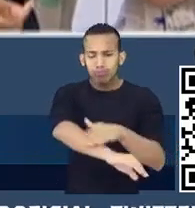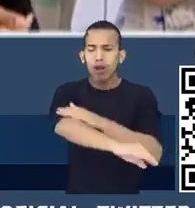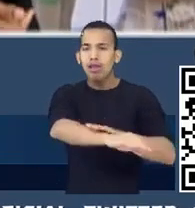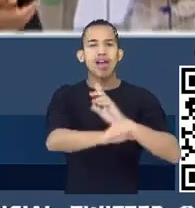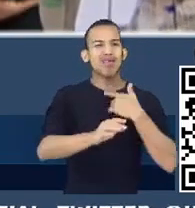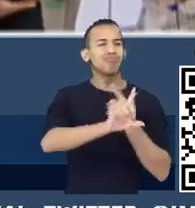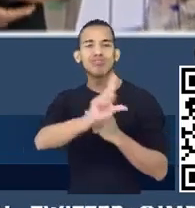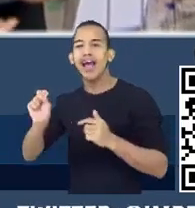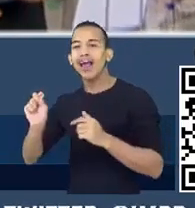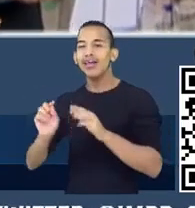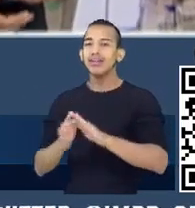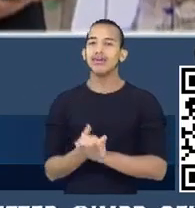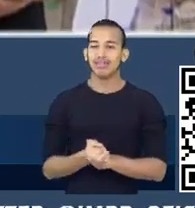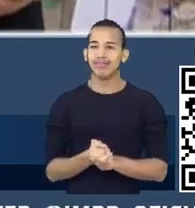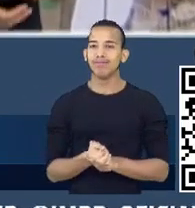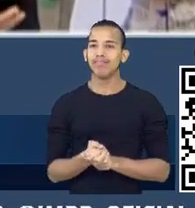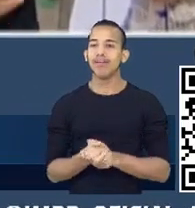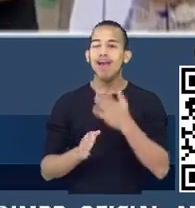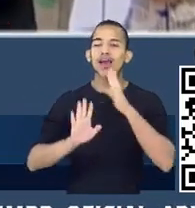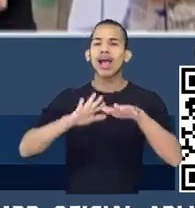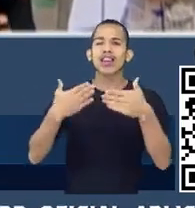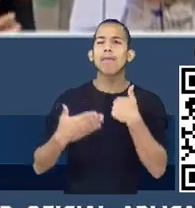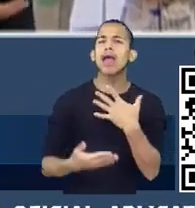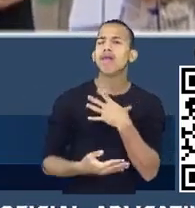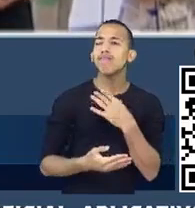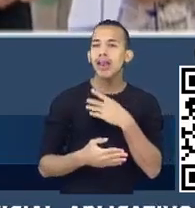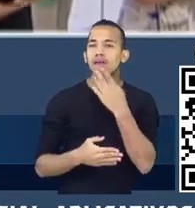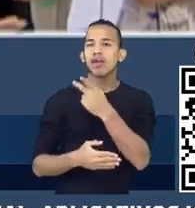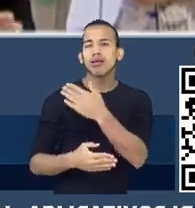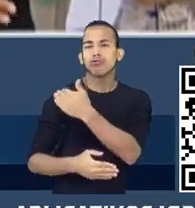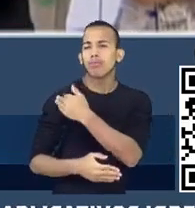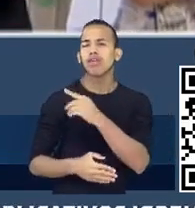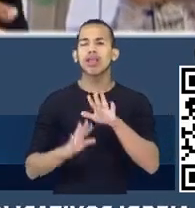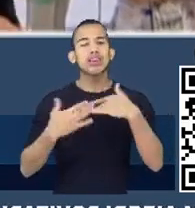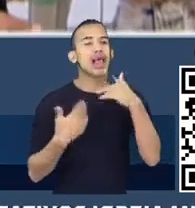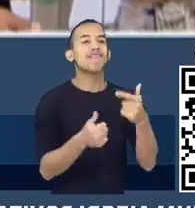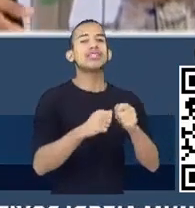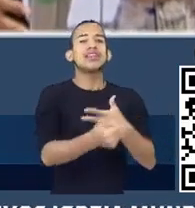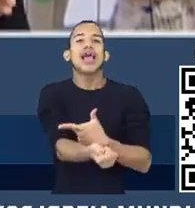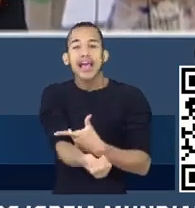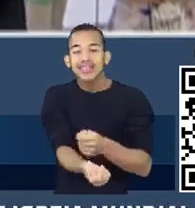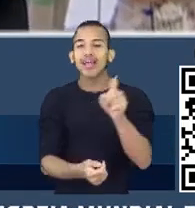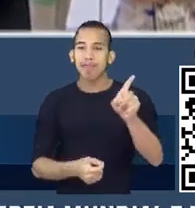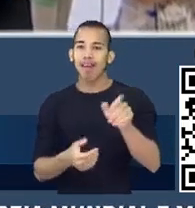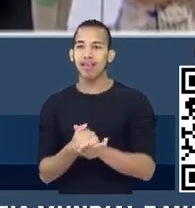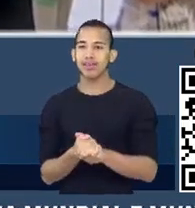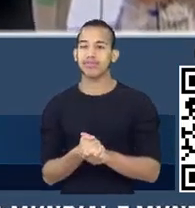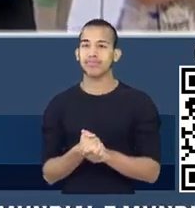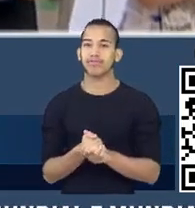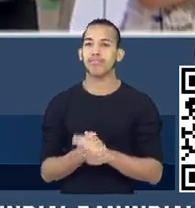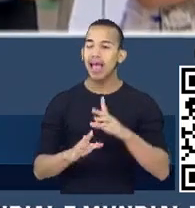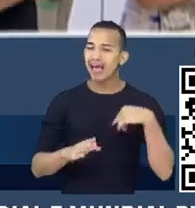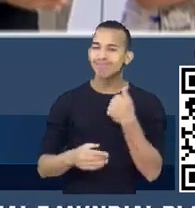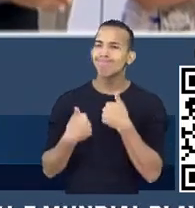Quando cheguei com ela, disse assim: mãe, cadê minha filha? Eu disse: está ali, que está examinando. Aí a gente ficou